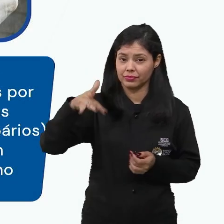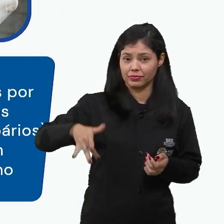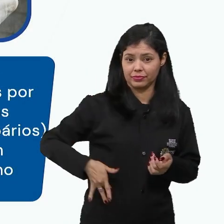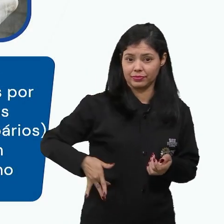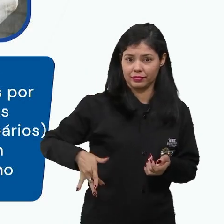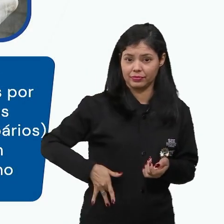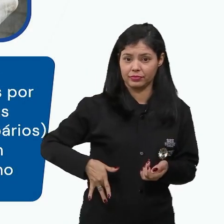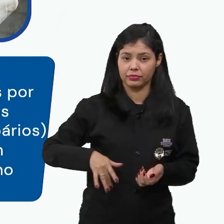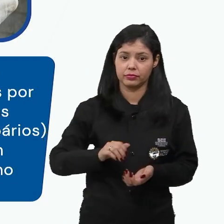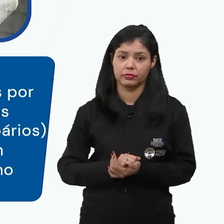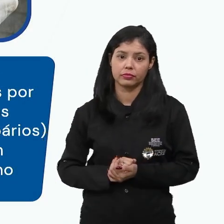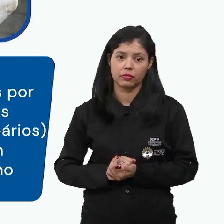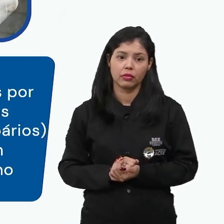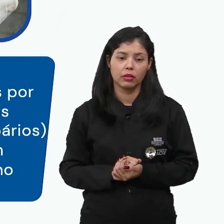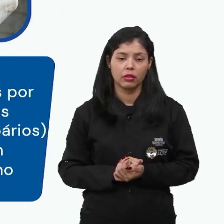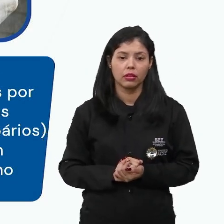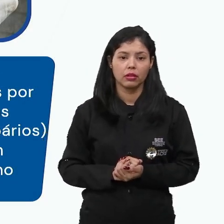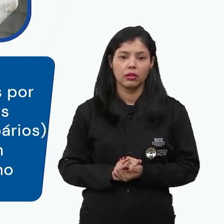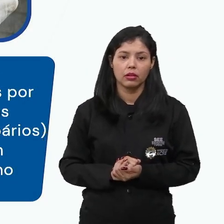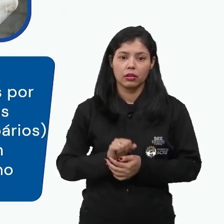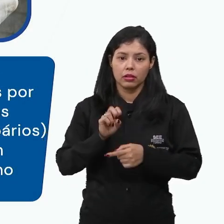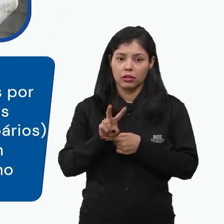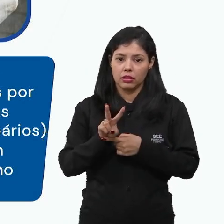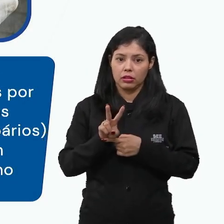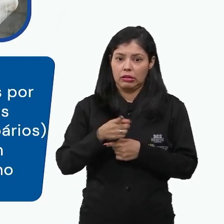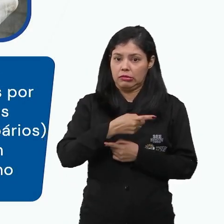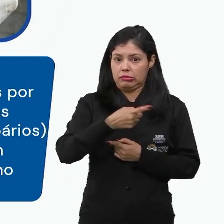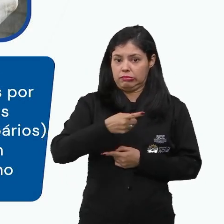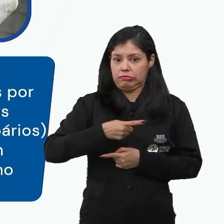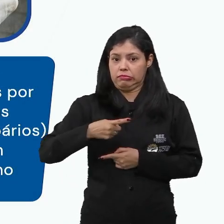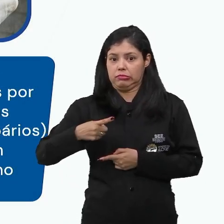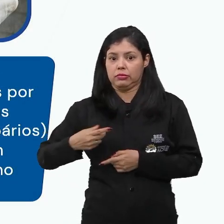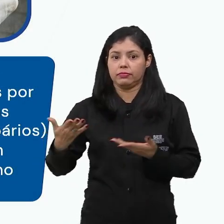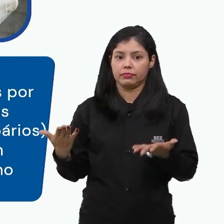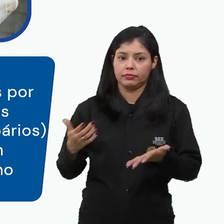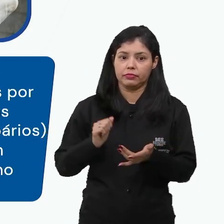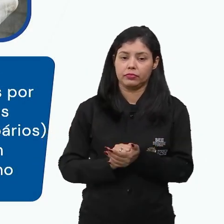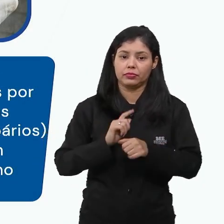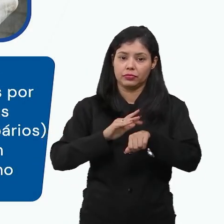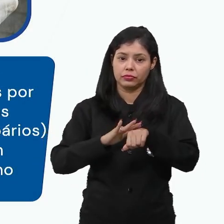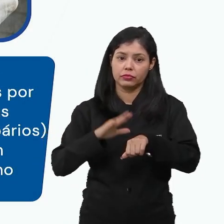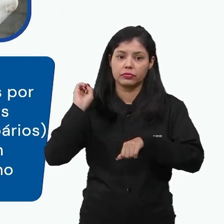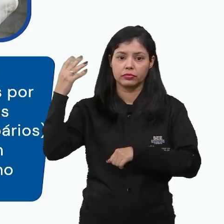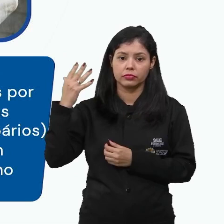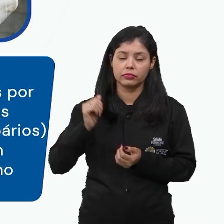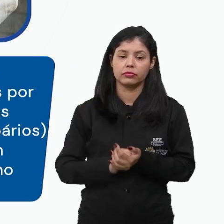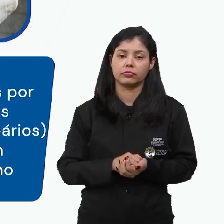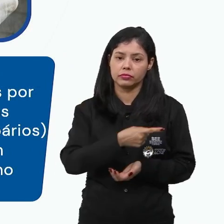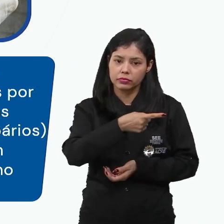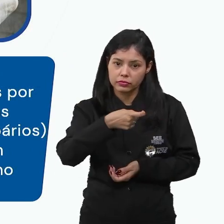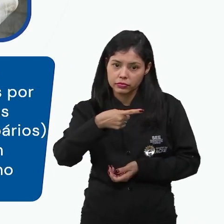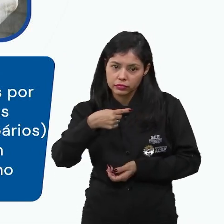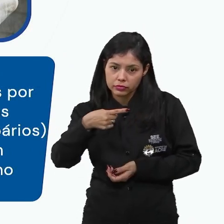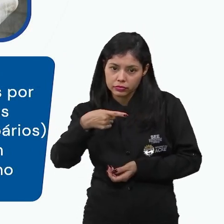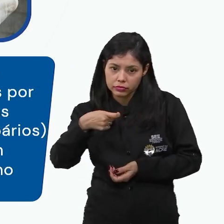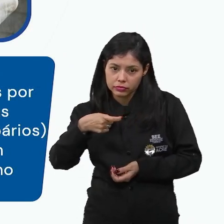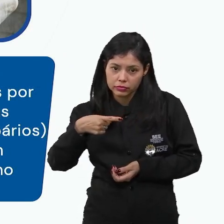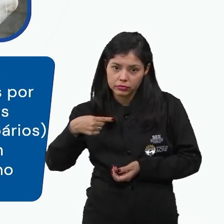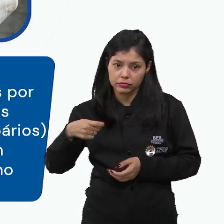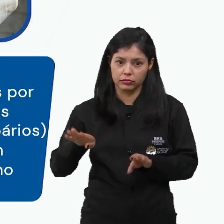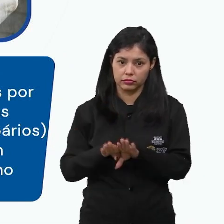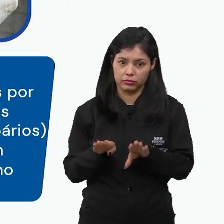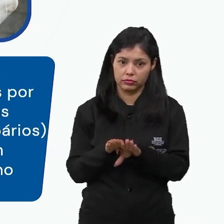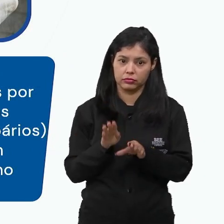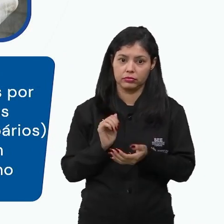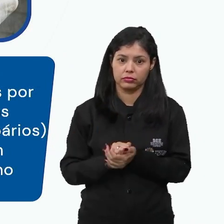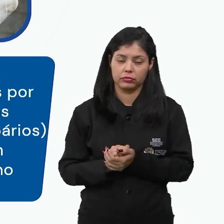principalmente no seu fígado. E as verminoses, né? Então, são doenças que são causadas ali tanto por vermes e parasitas,